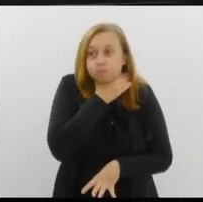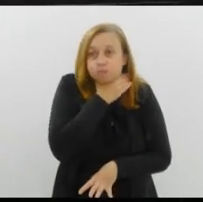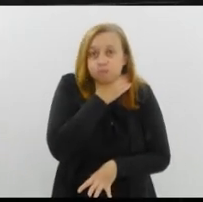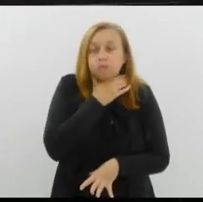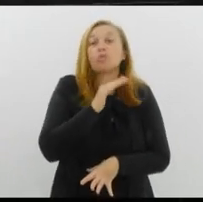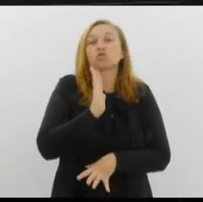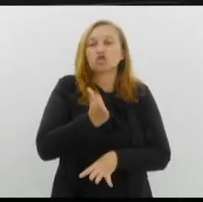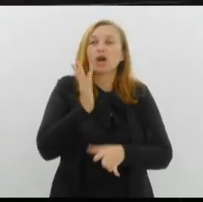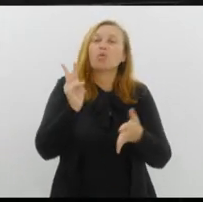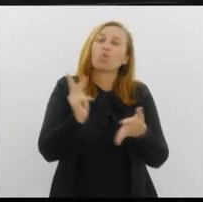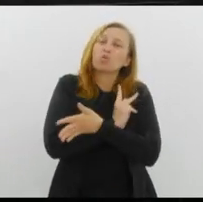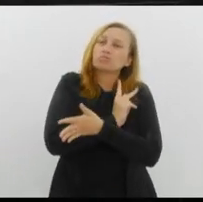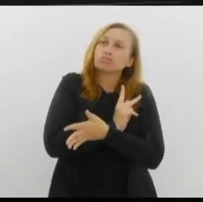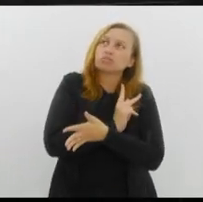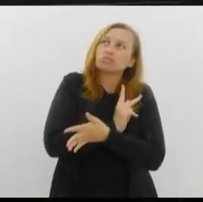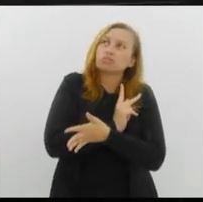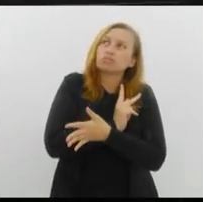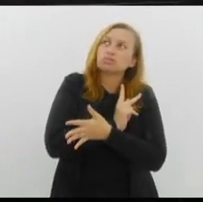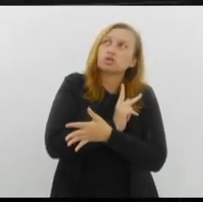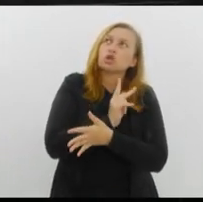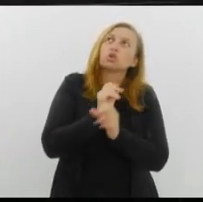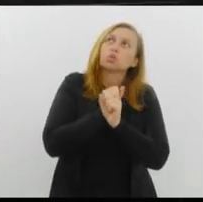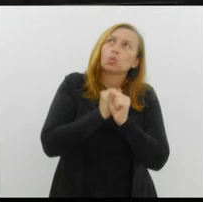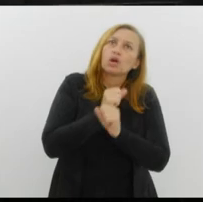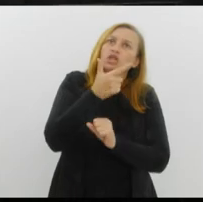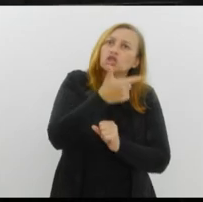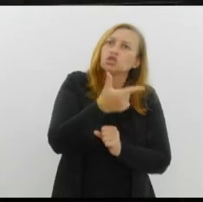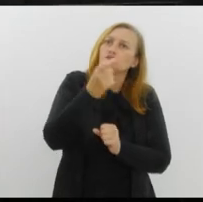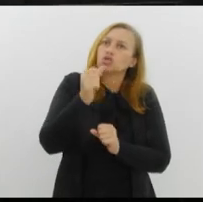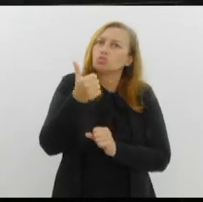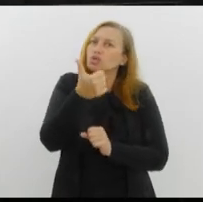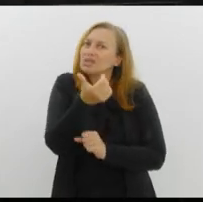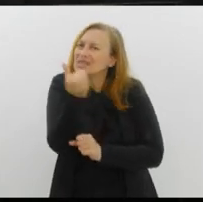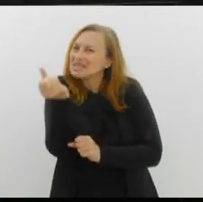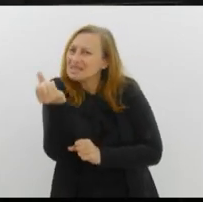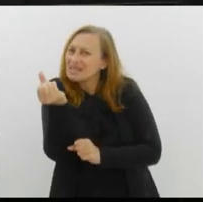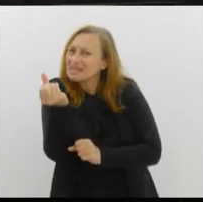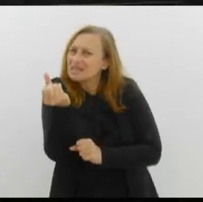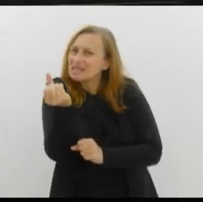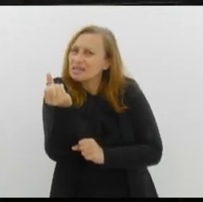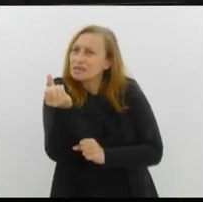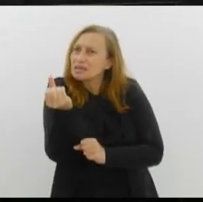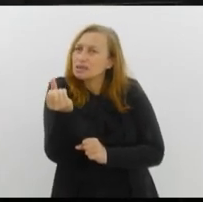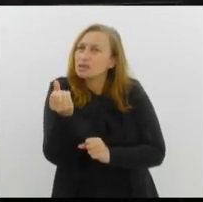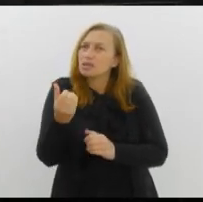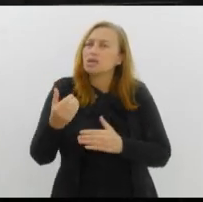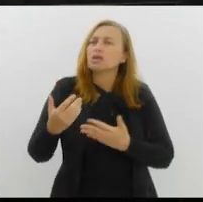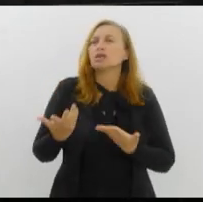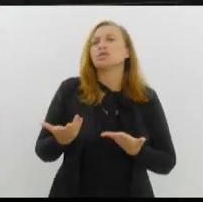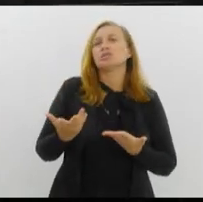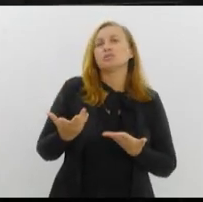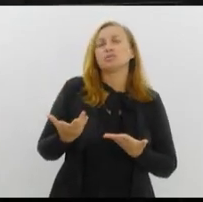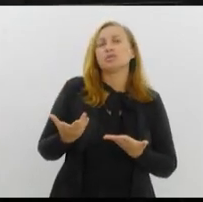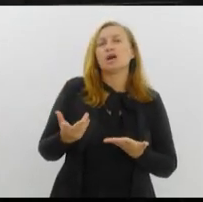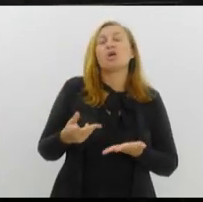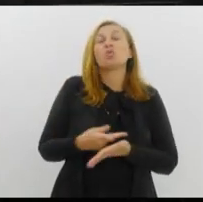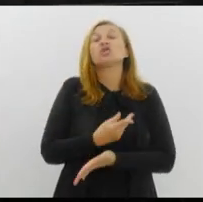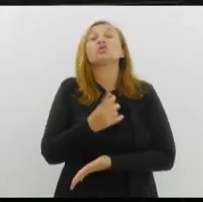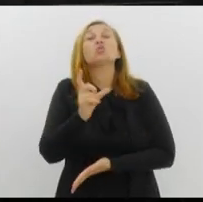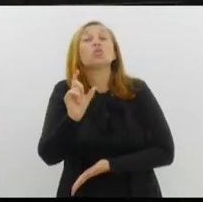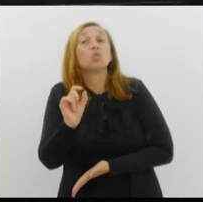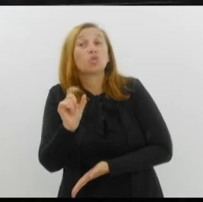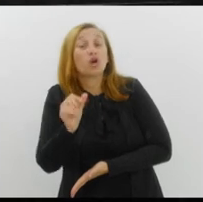já ocorreu no ano de 2016, e daí onde derivou